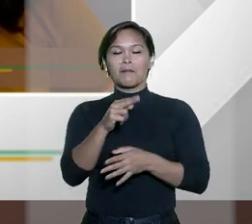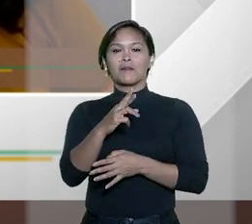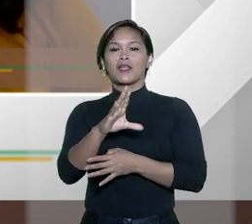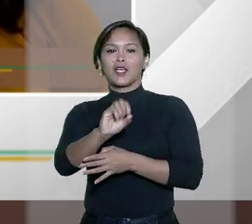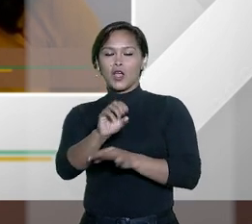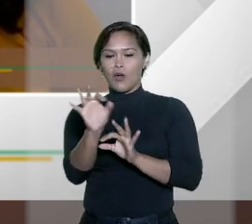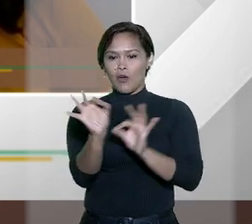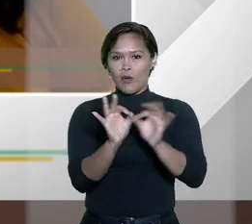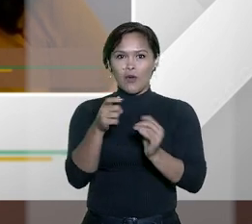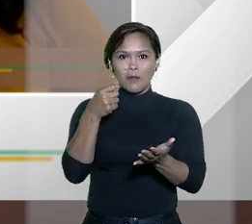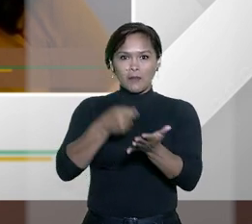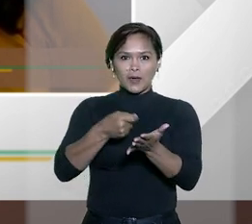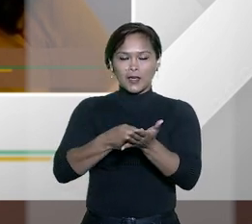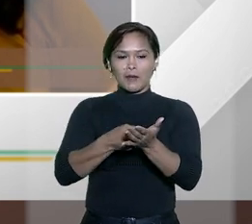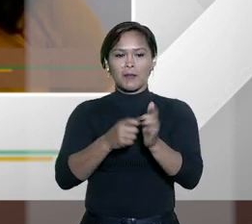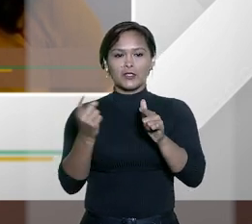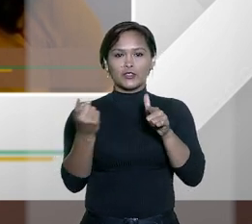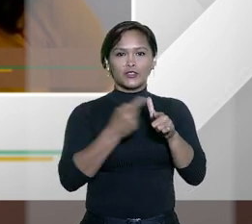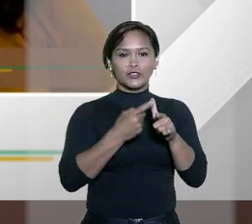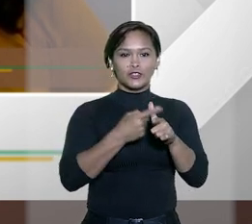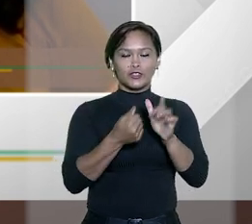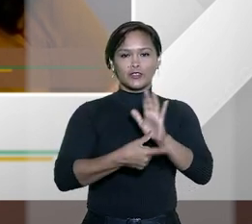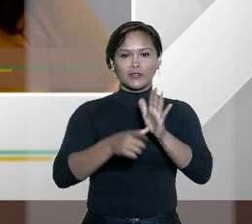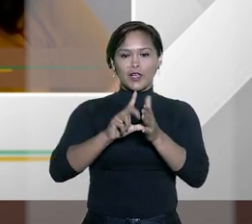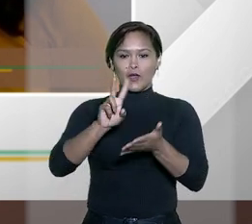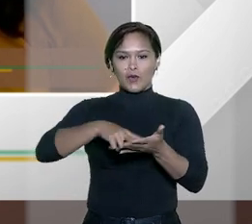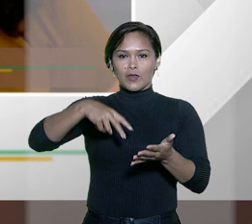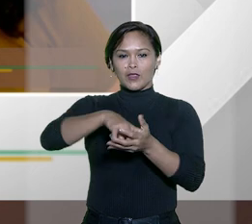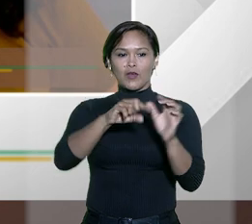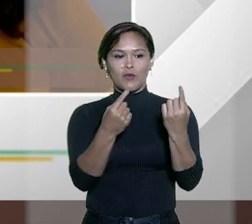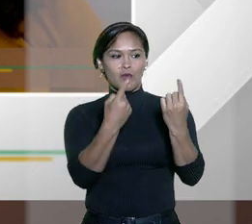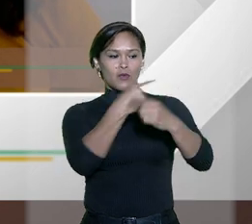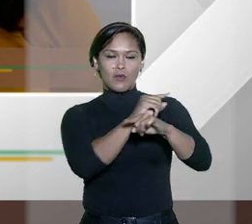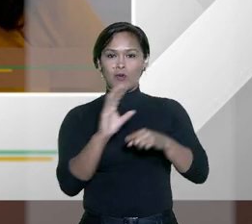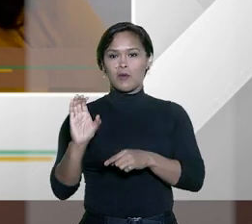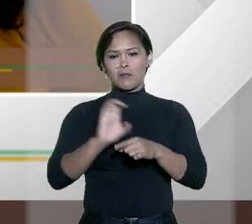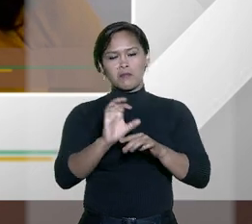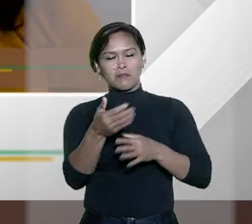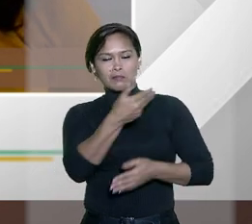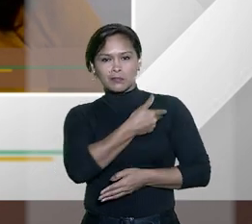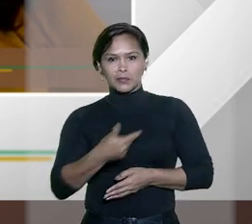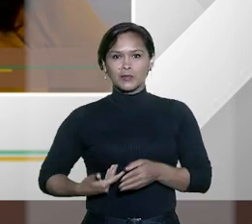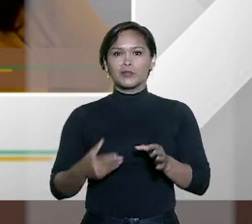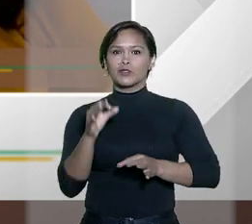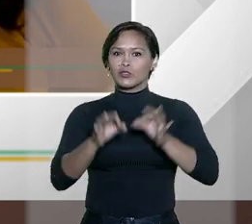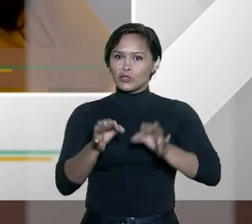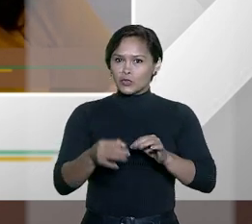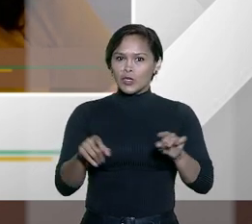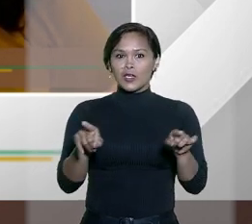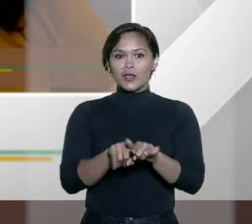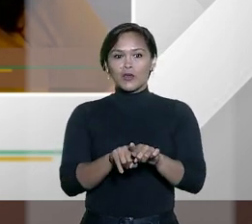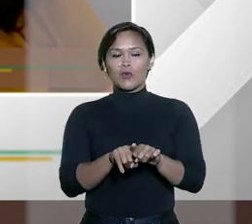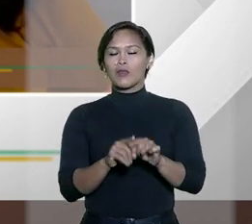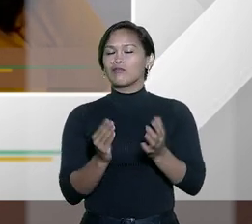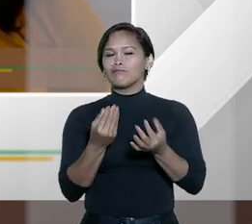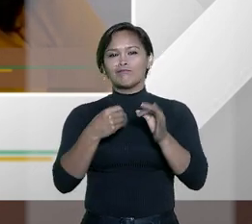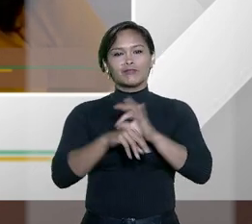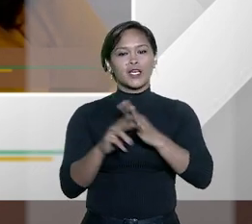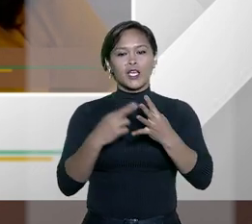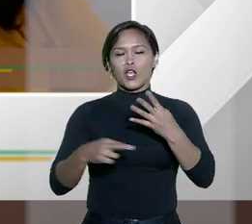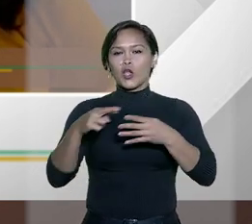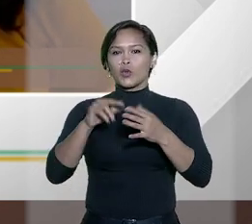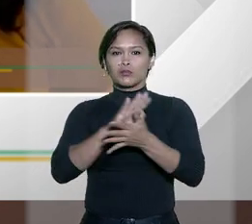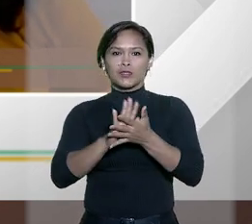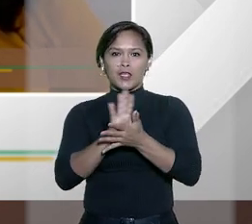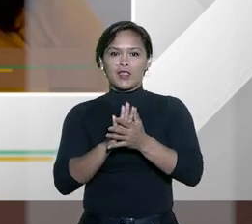precatórios são ordens de pagamento derivadas de condenação contra um ente público transitada em julgado, ou seja, quando não cabe mais